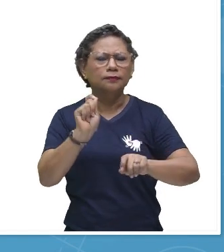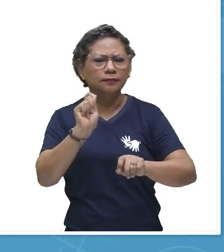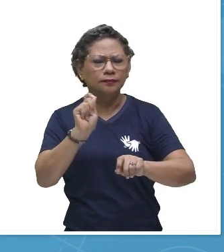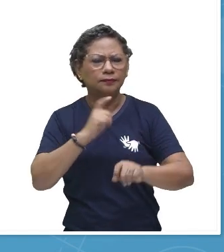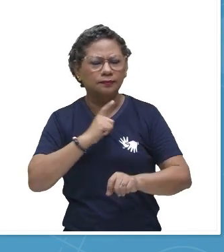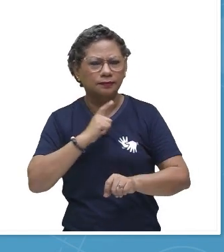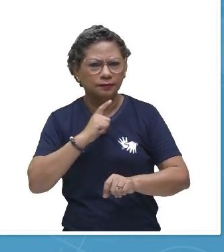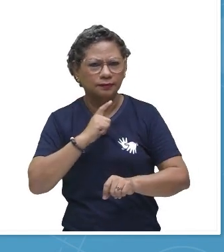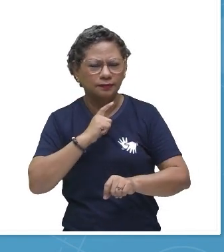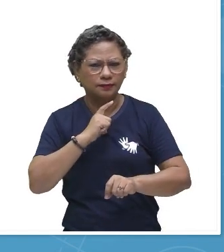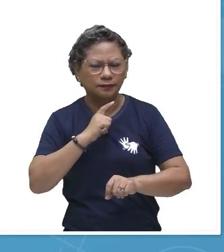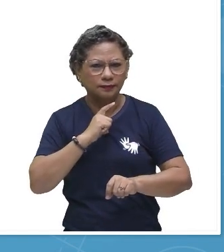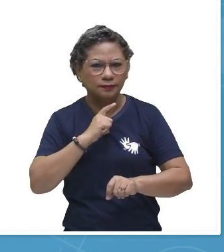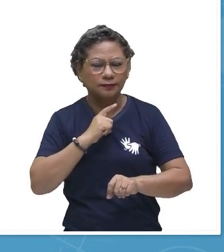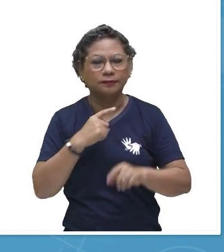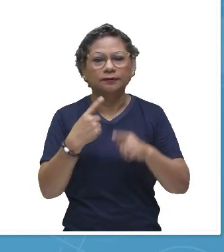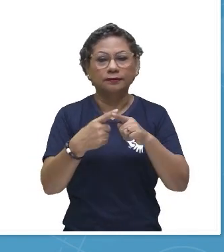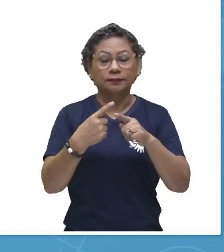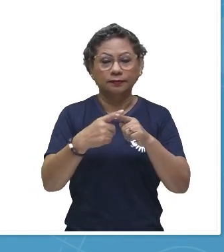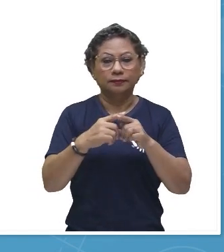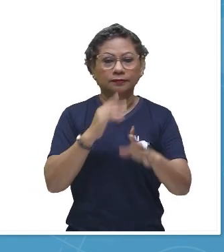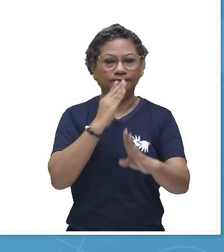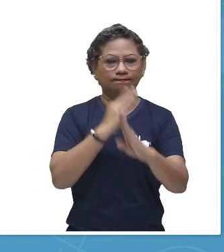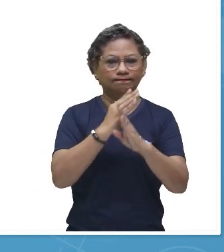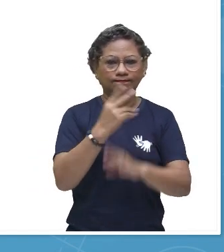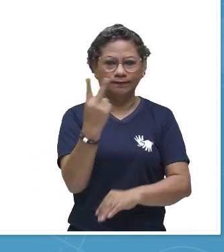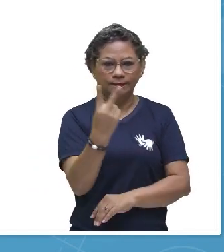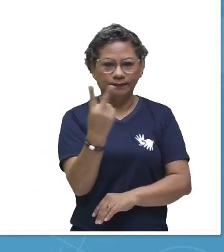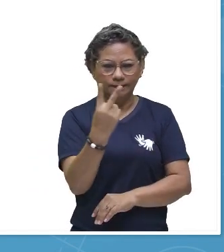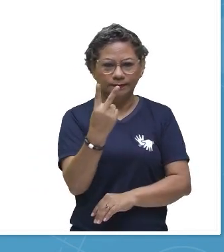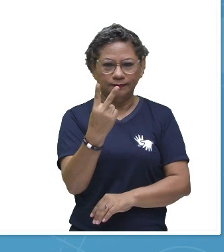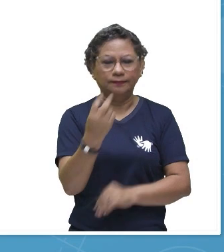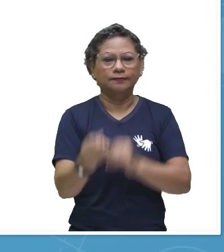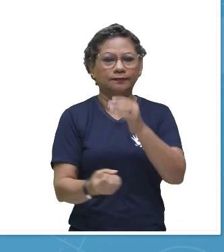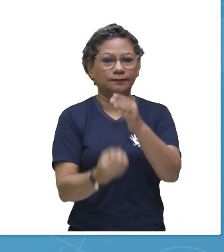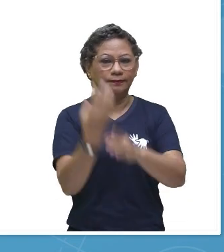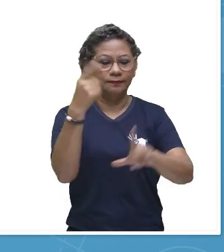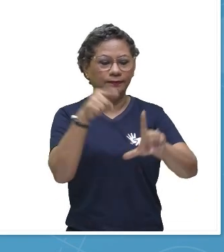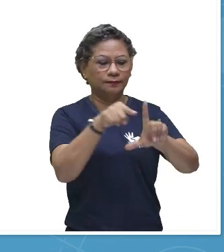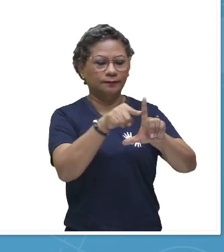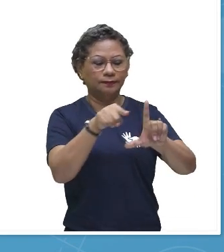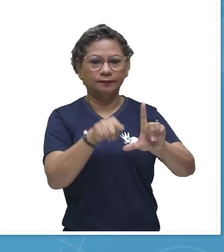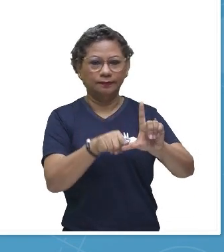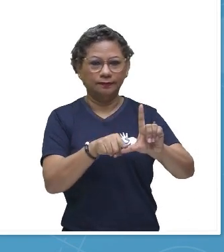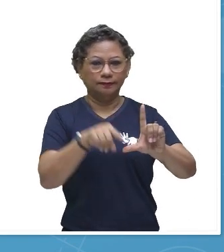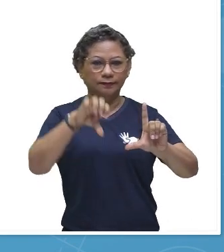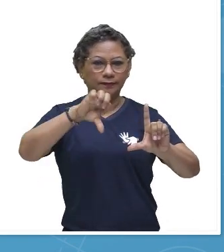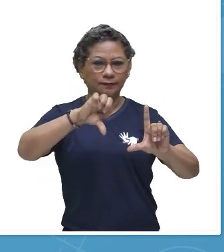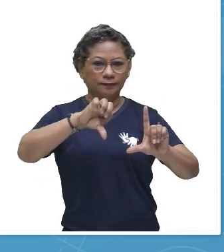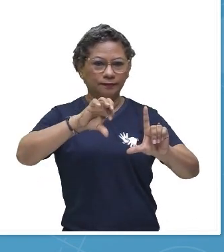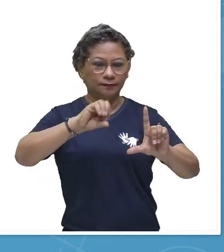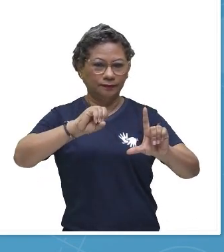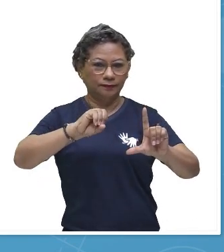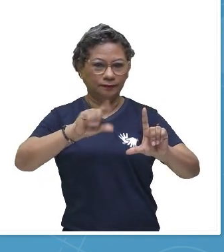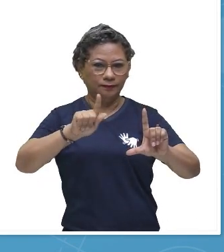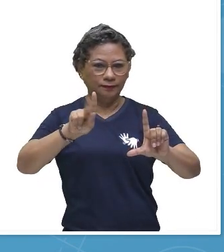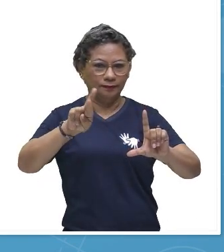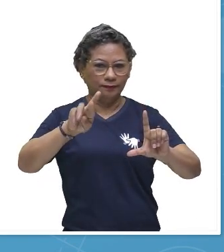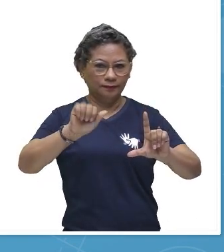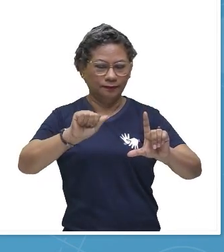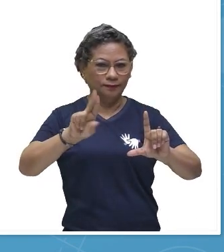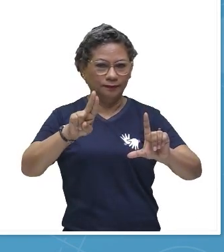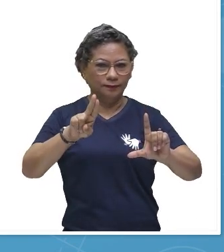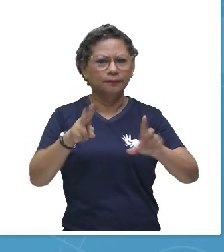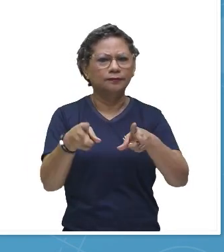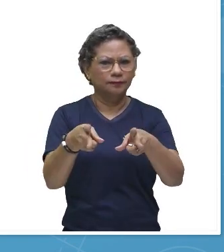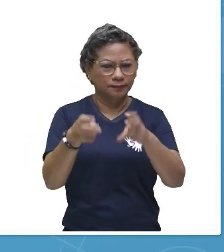O encontro delas duas vai formar um ângulo de 90 graus. Vocês estão